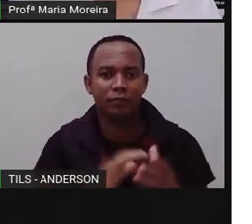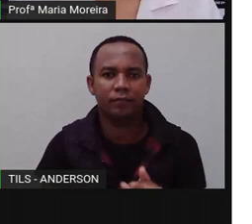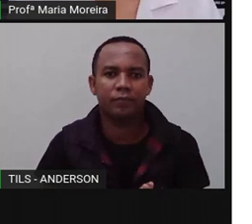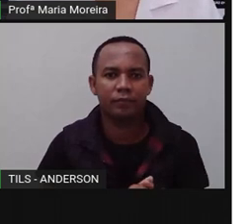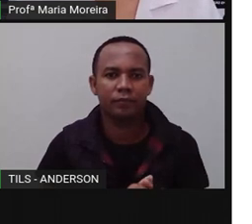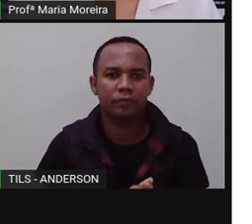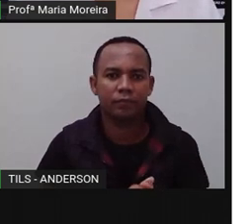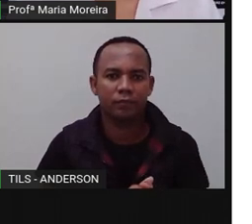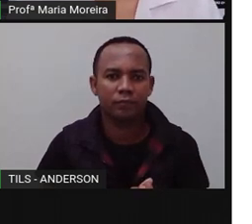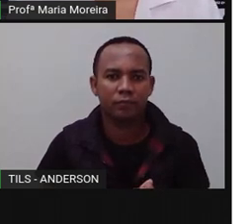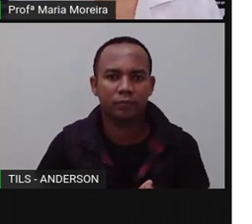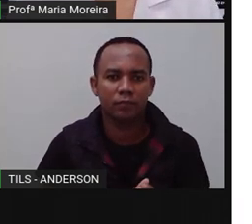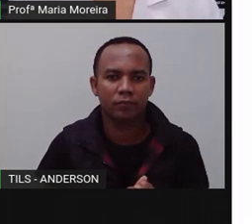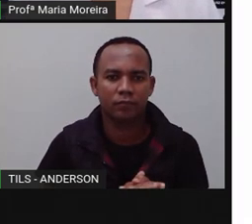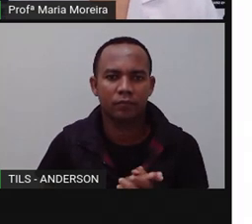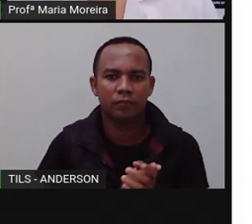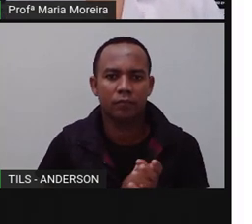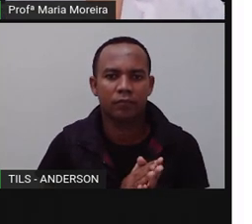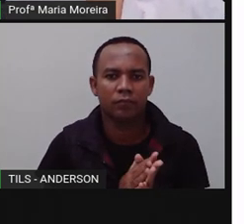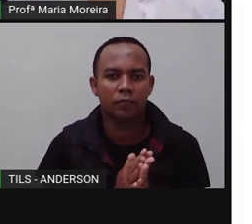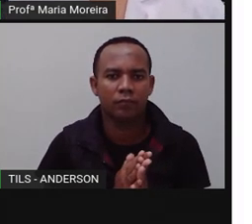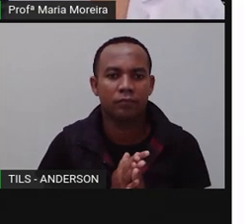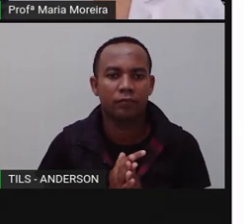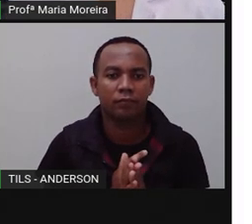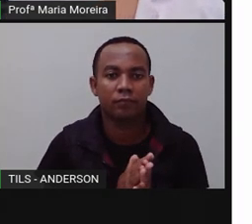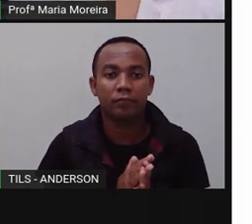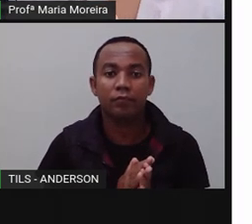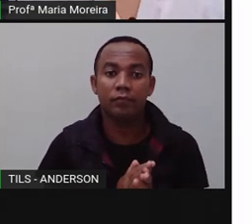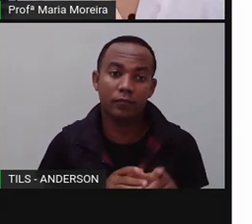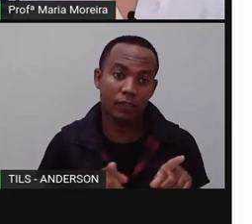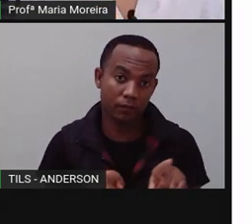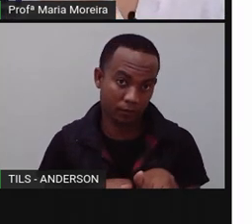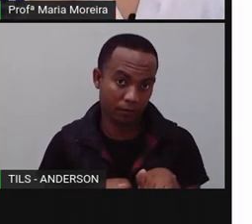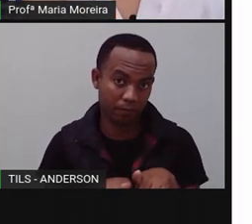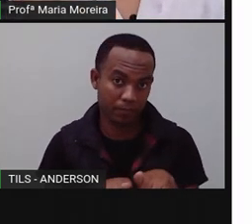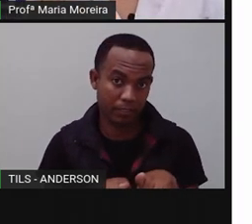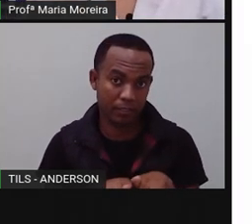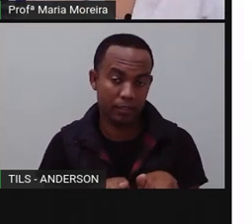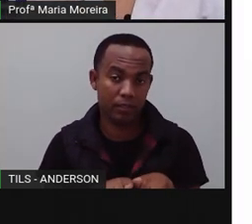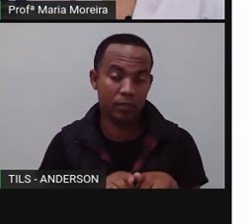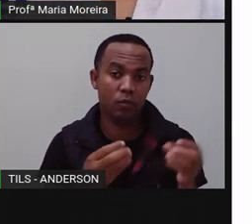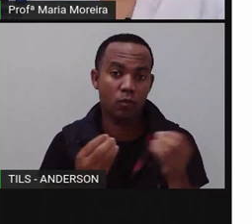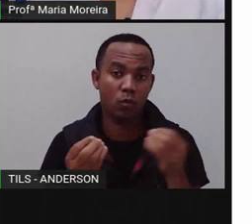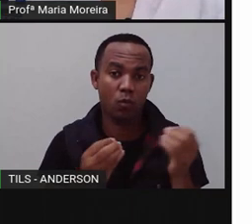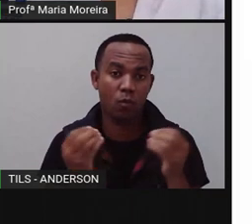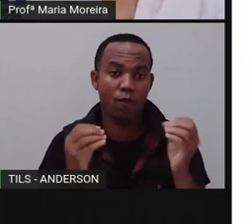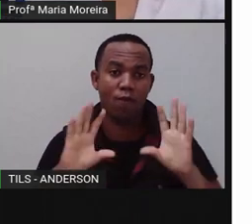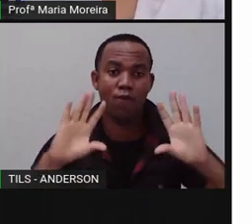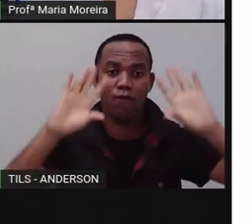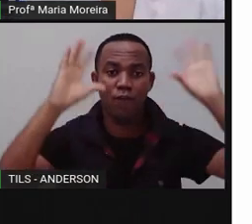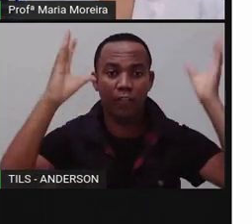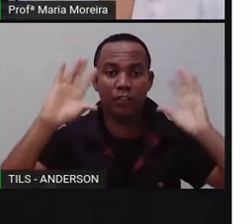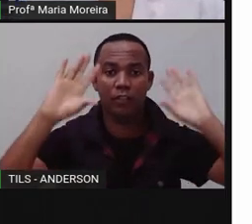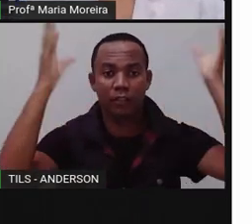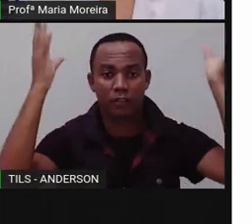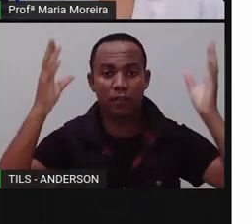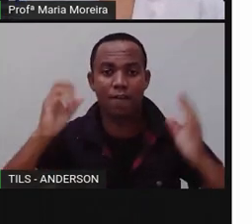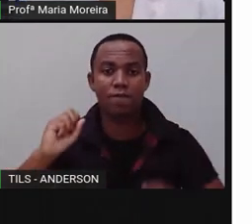tá? Vamos lá. Assim, elas passaram a ser celebradas e valorizadas, né?